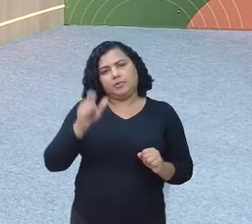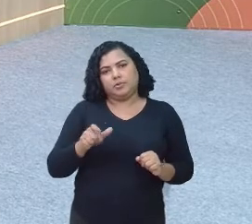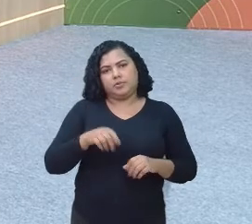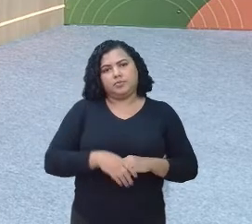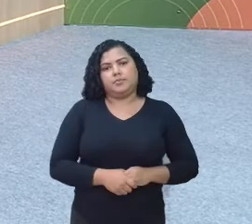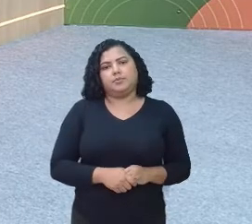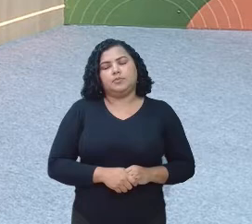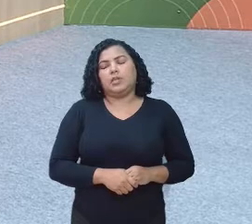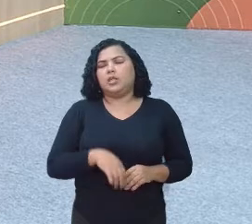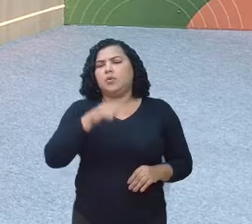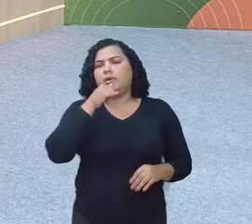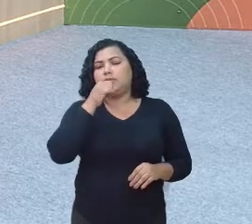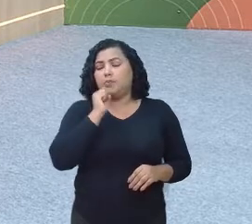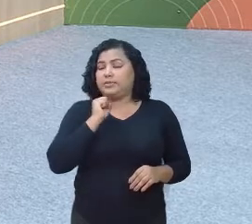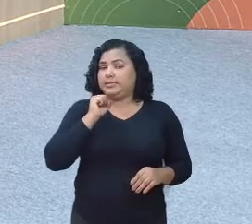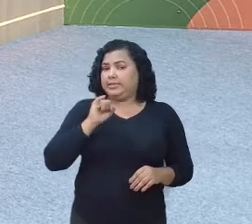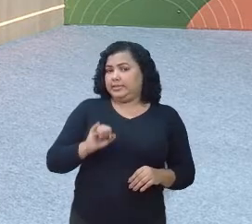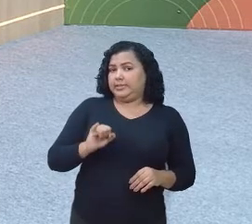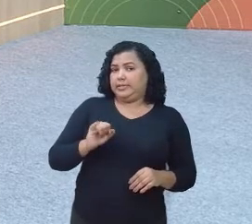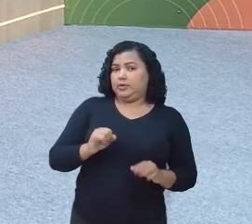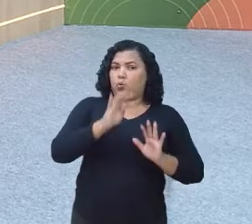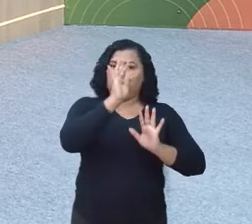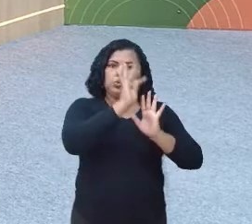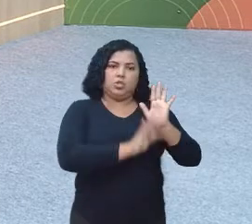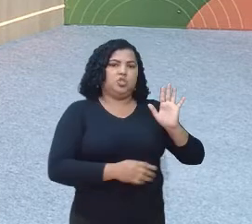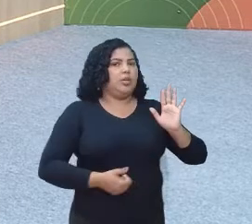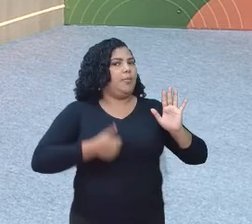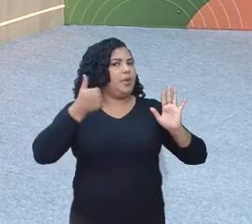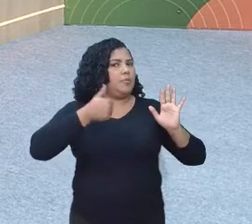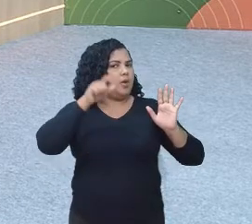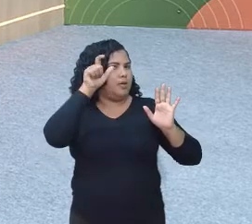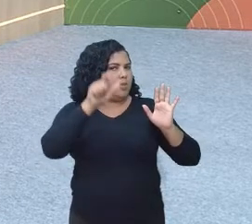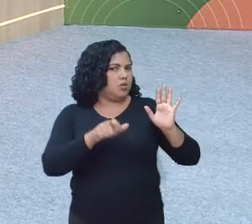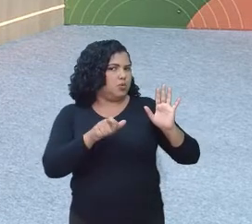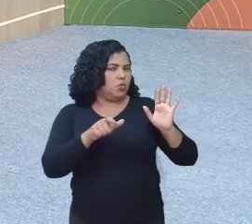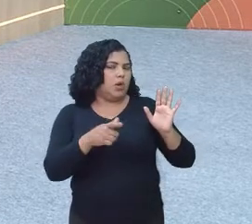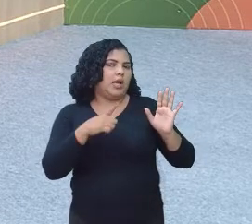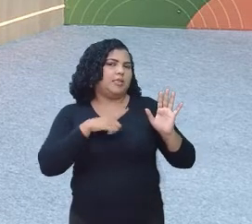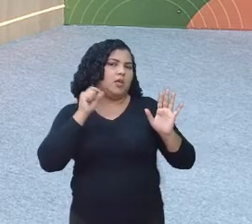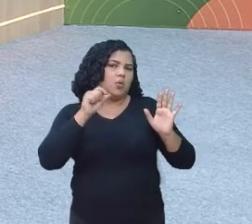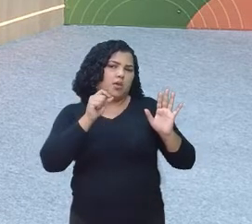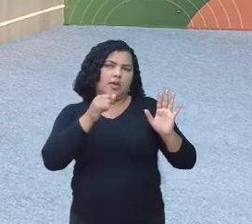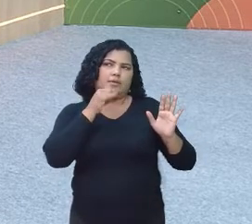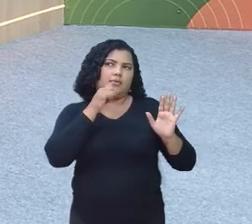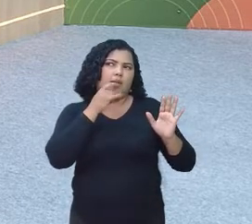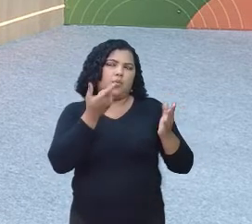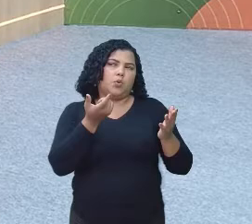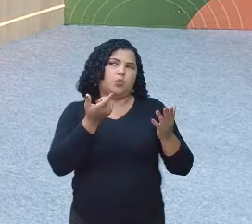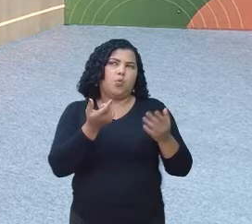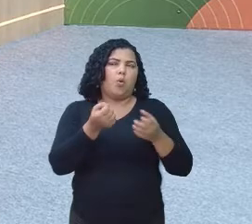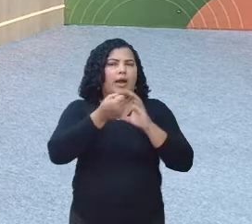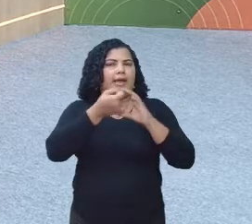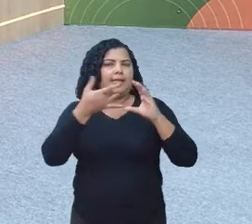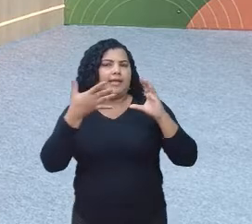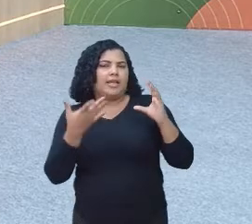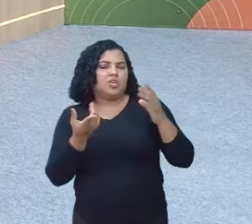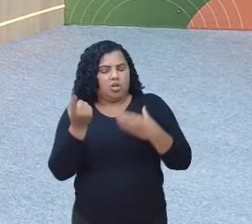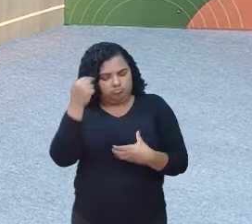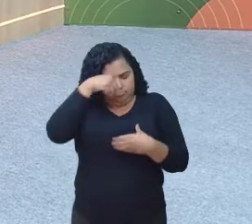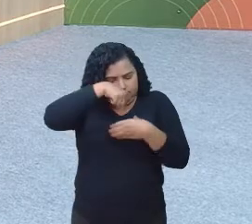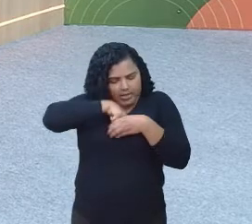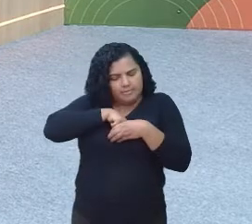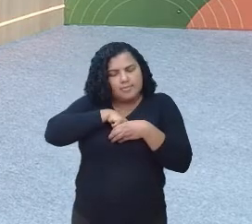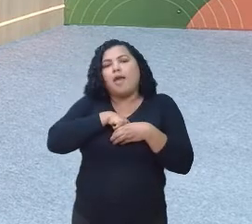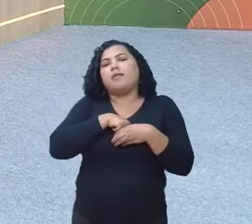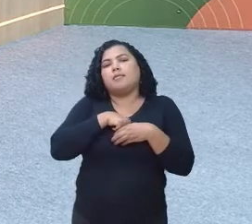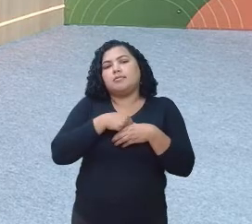se o texto está em primeira pessoa, muito provavelmente ele vai ter um caráter mais subjetivo ali. Ele vai falar muito mais do eu, do ponto de vista